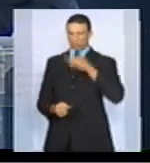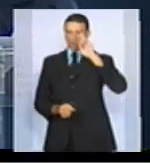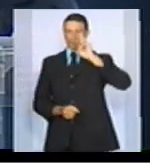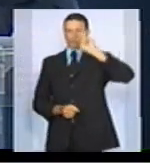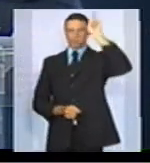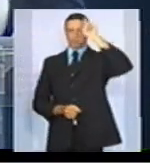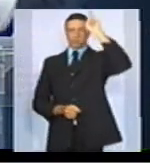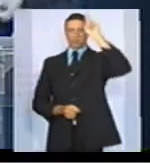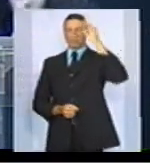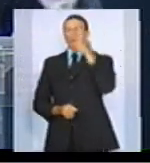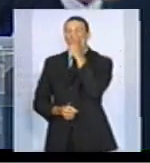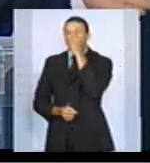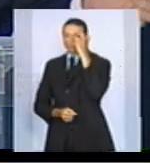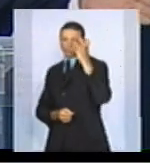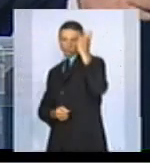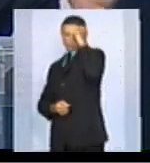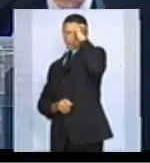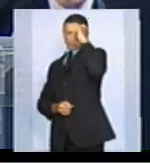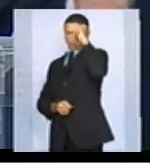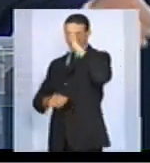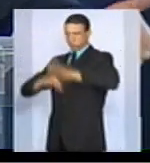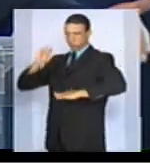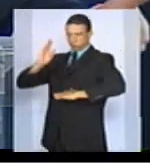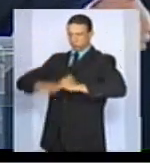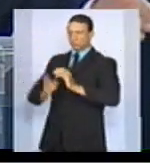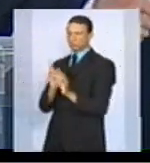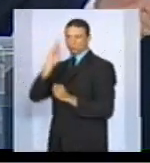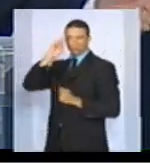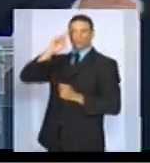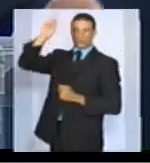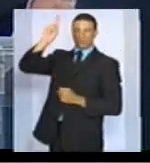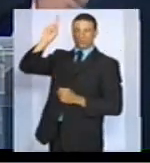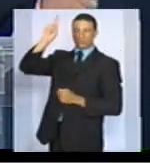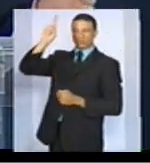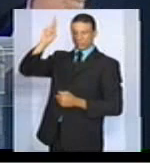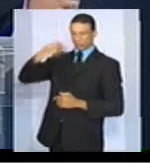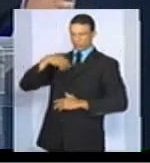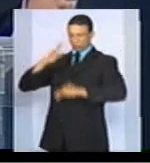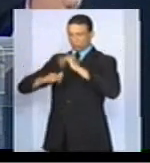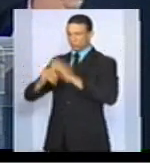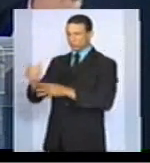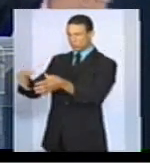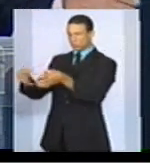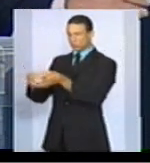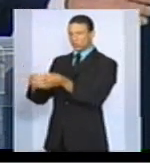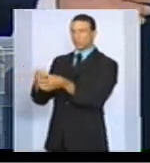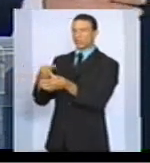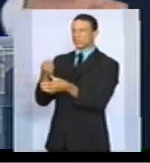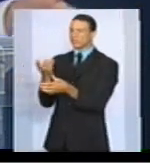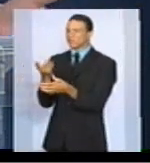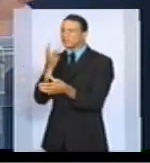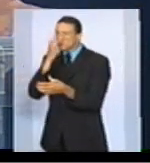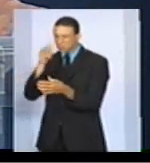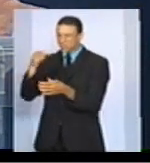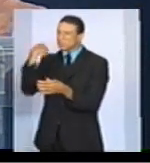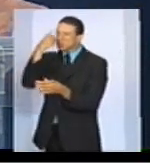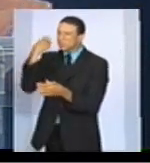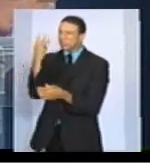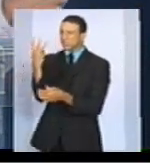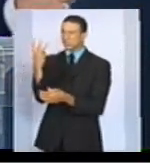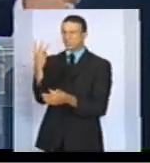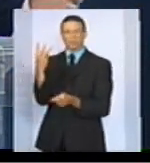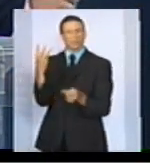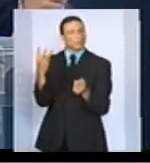é uma criação intelectual equiparada pela direita autoral para uma coletânea né que é dono do canal dizer olha 3 horas é pouco